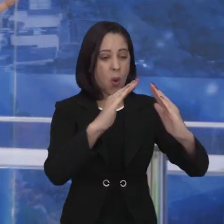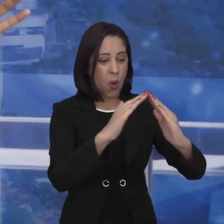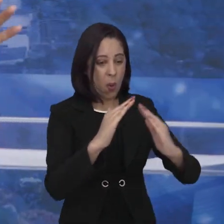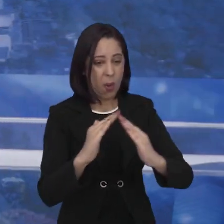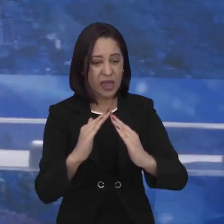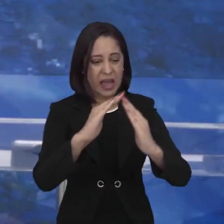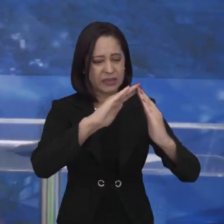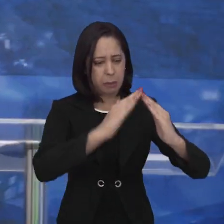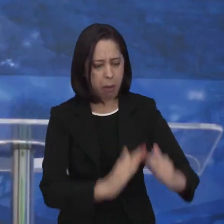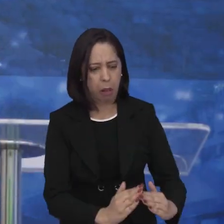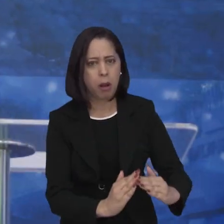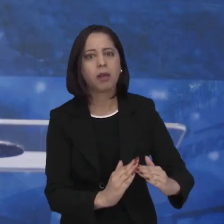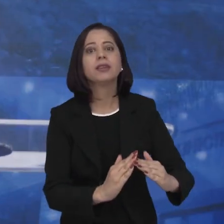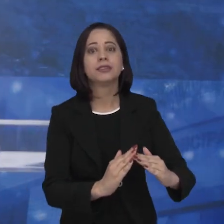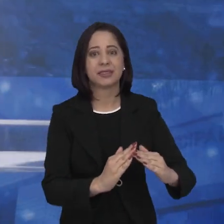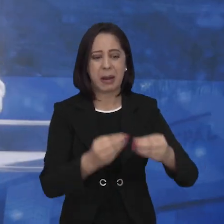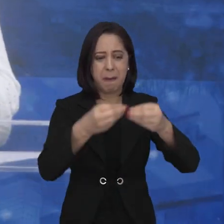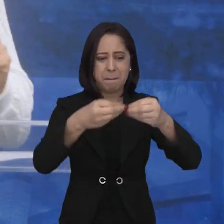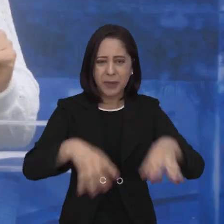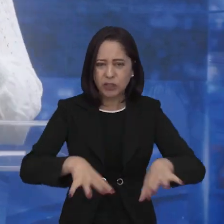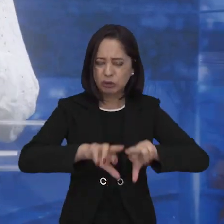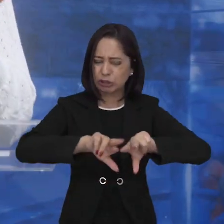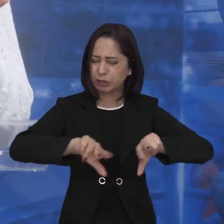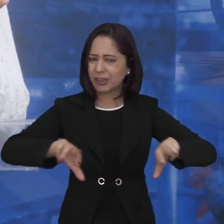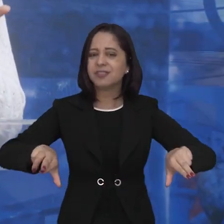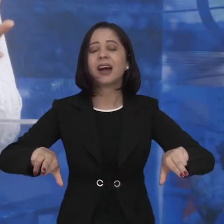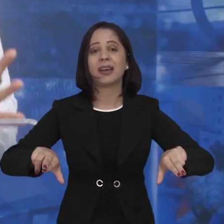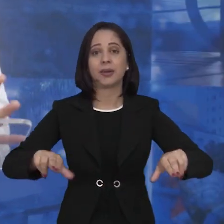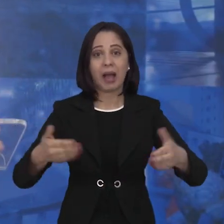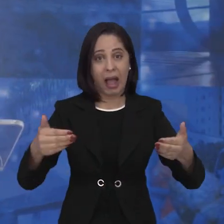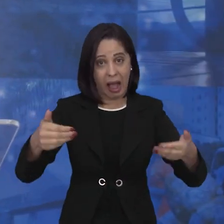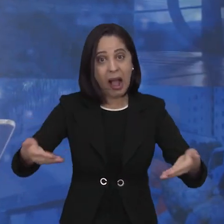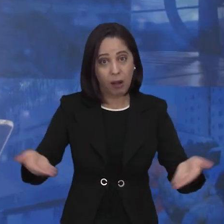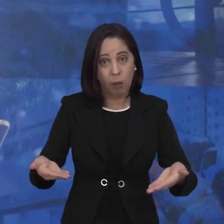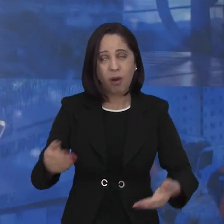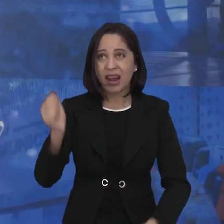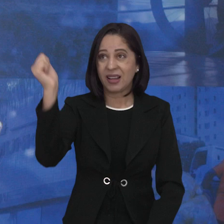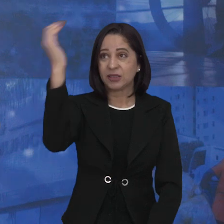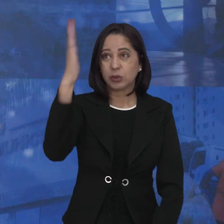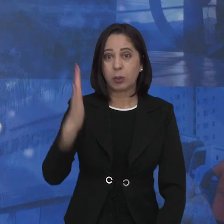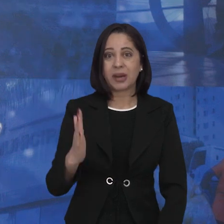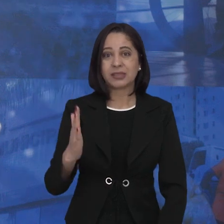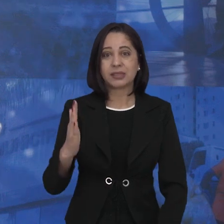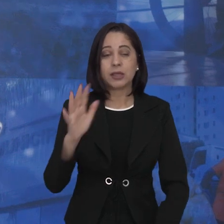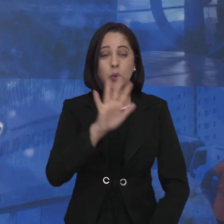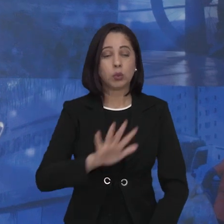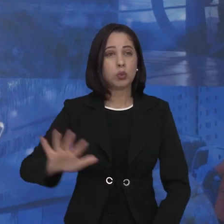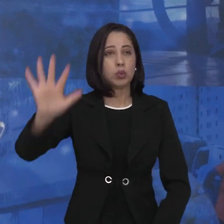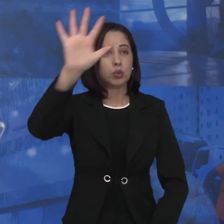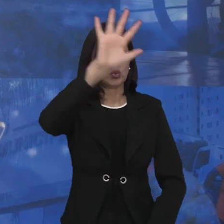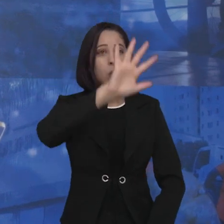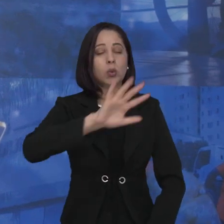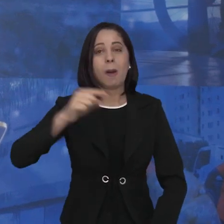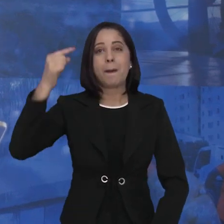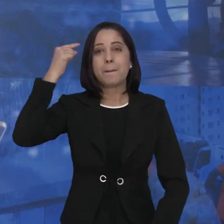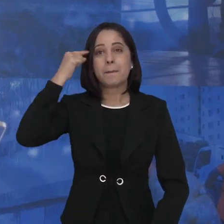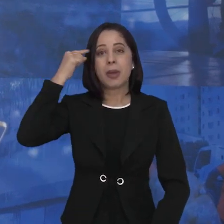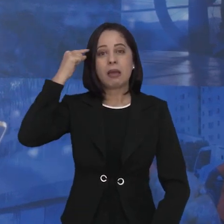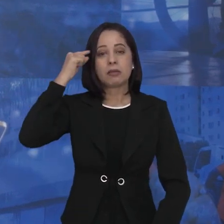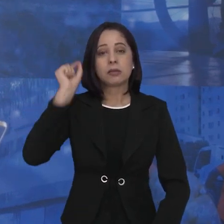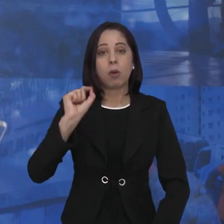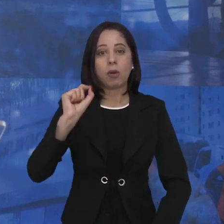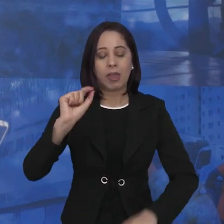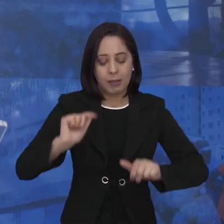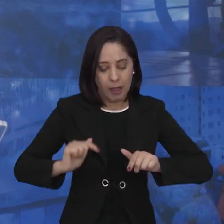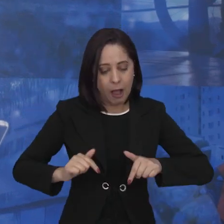materiais sem precedentes, trouxe à tona uma discussão comum em todo o Brasil: a necessidade de políticas públicas de